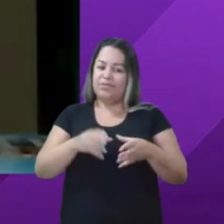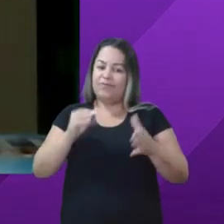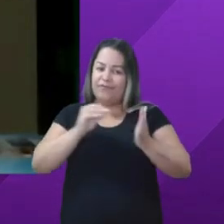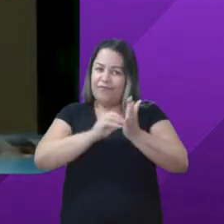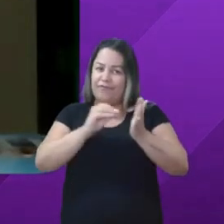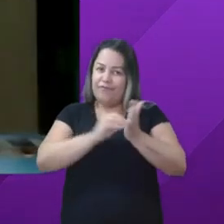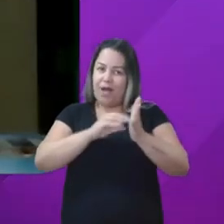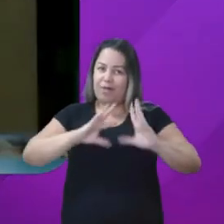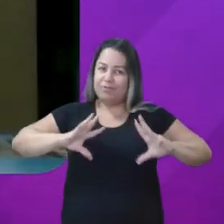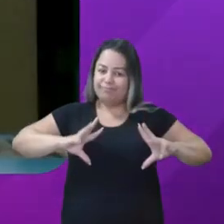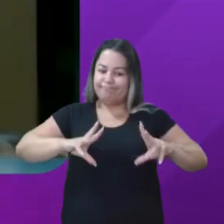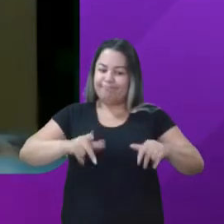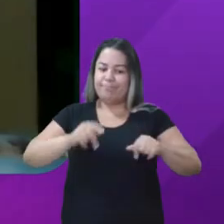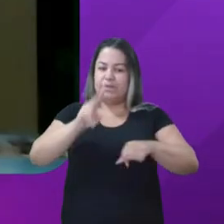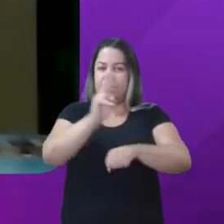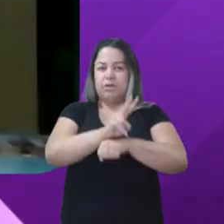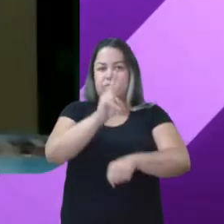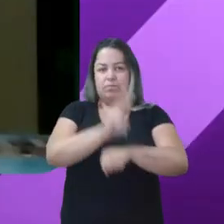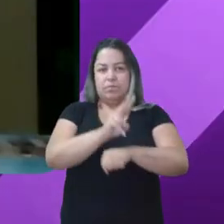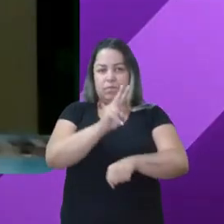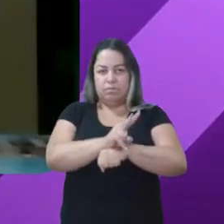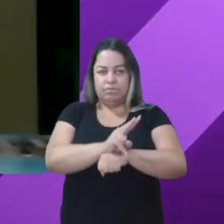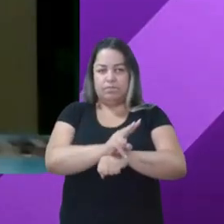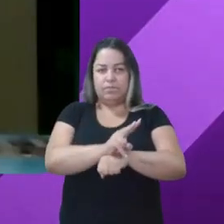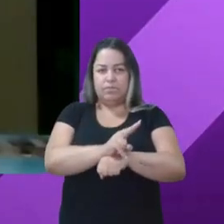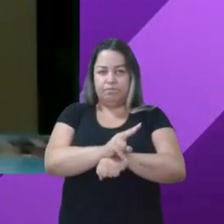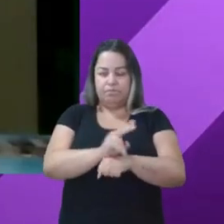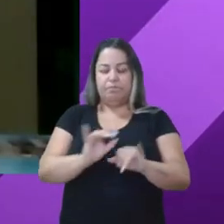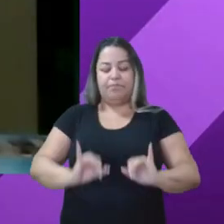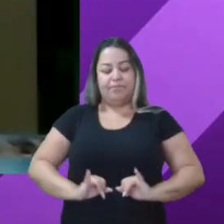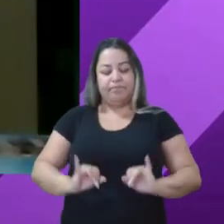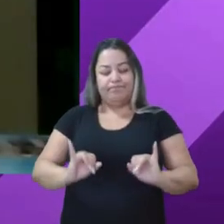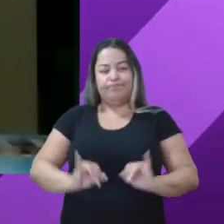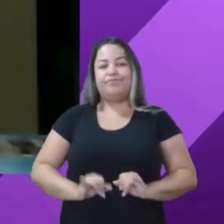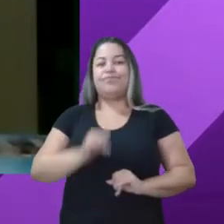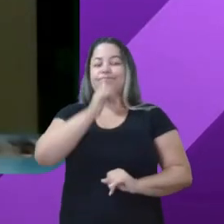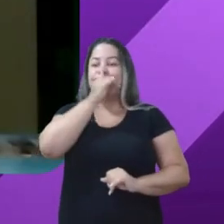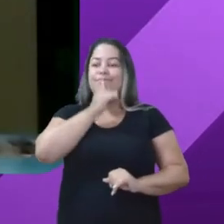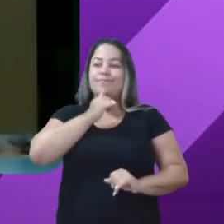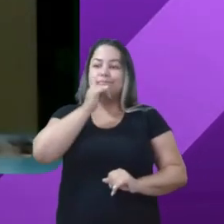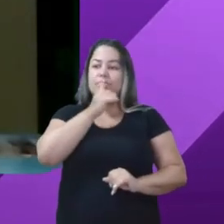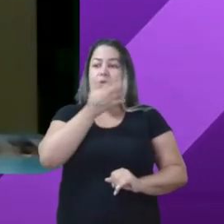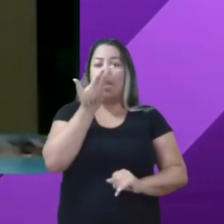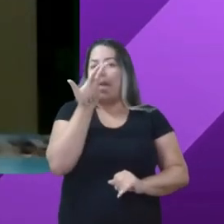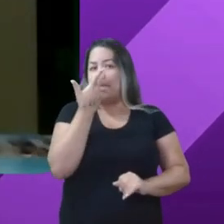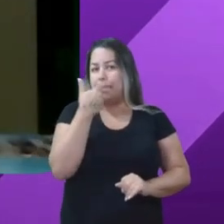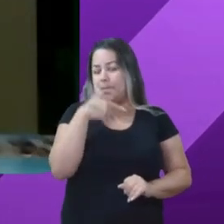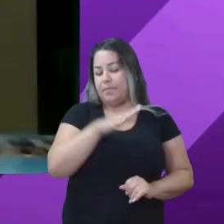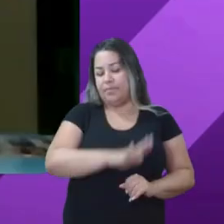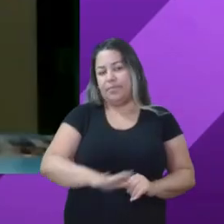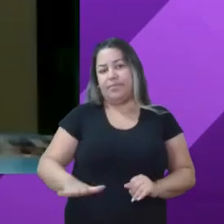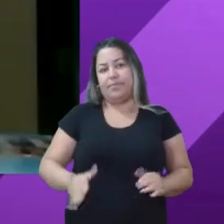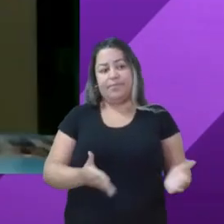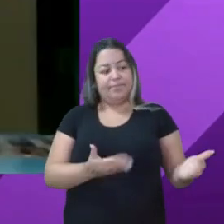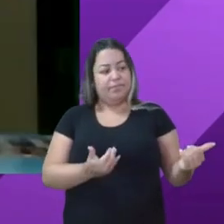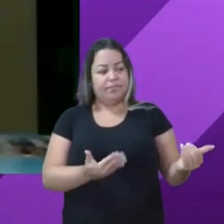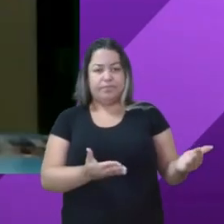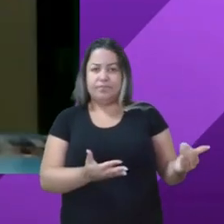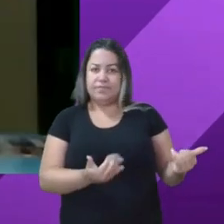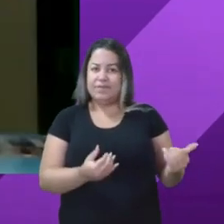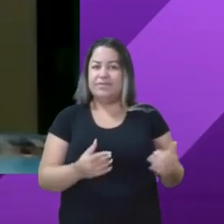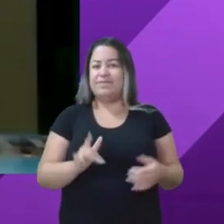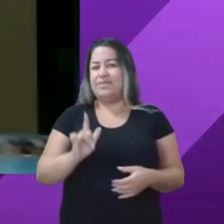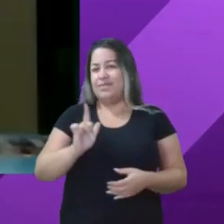desproteções sofridas pelas crianças, né? Nós sabemos que nós temos no Brasil crianças e adolescentes que passam fome. Olha o